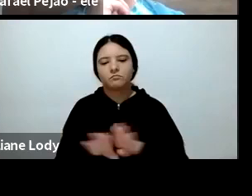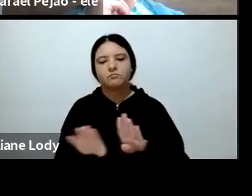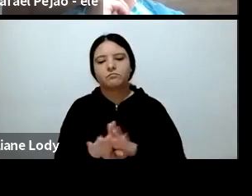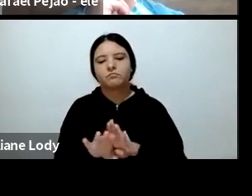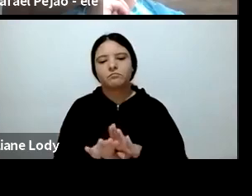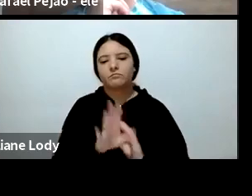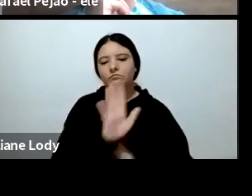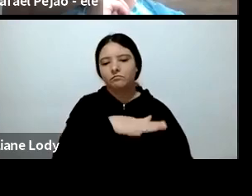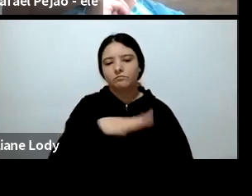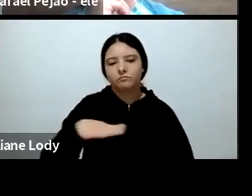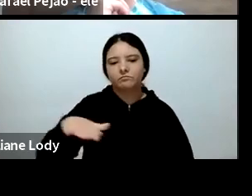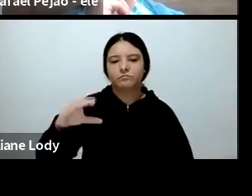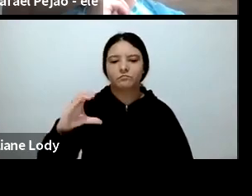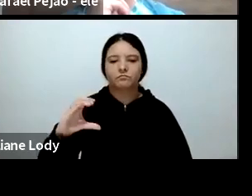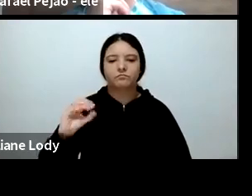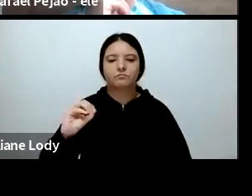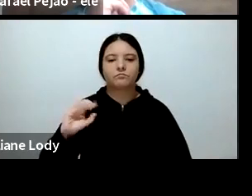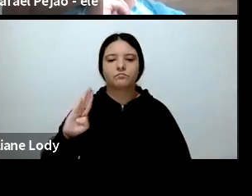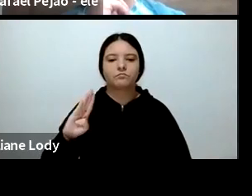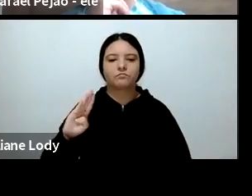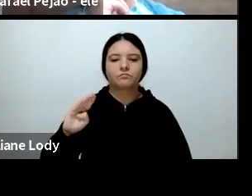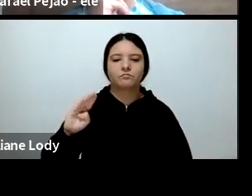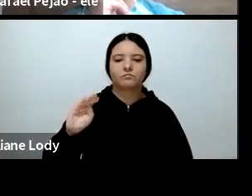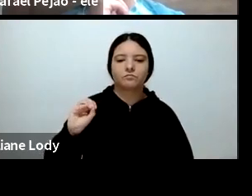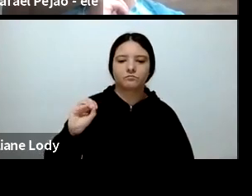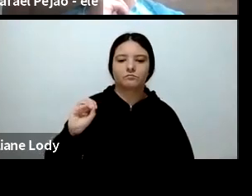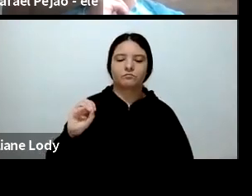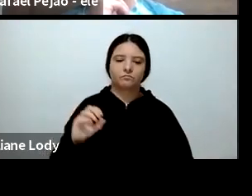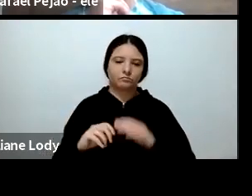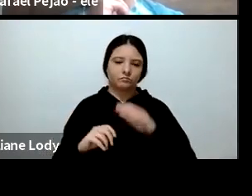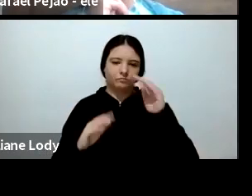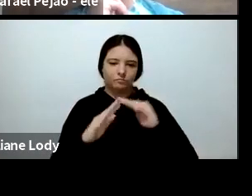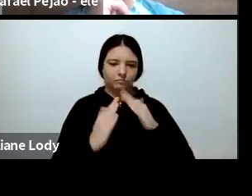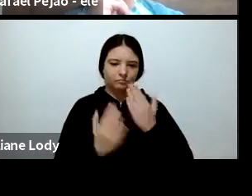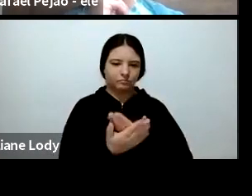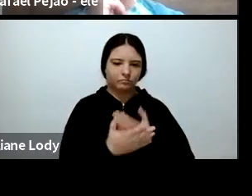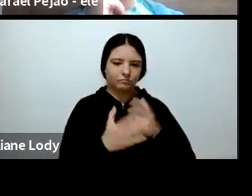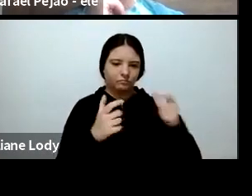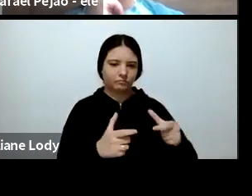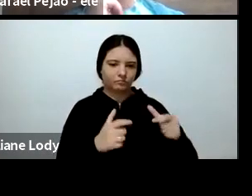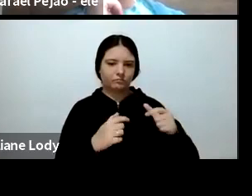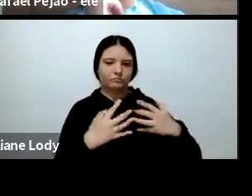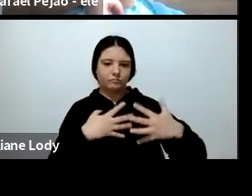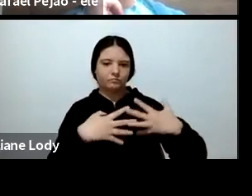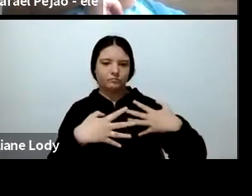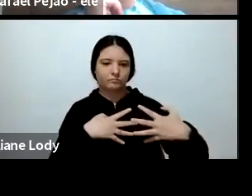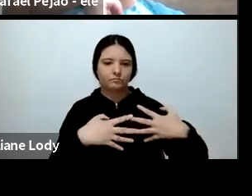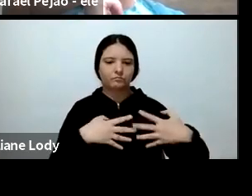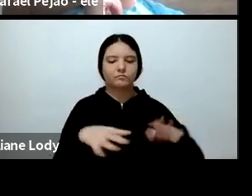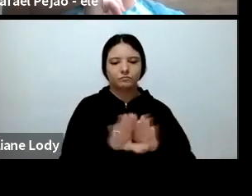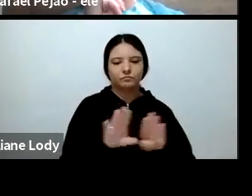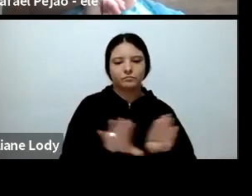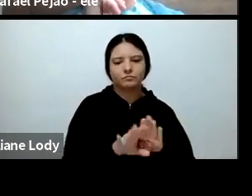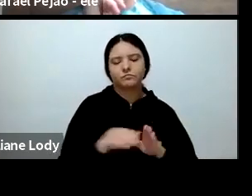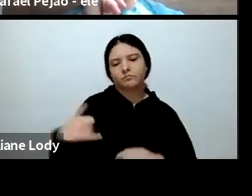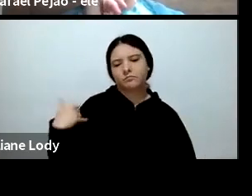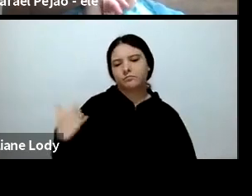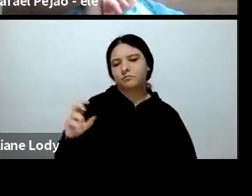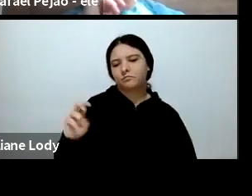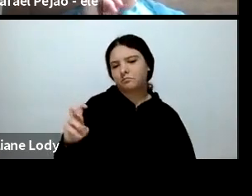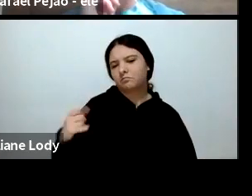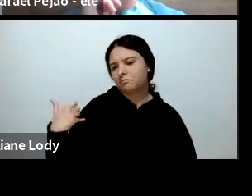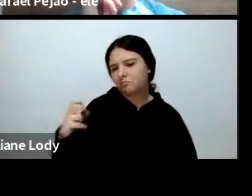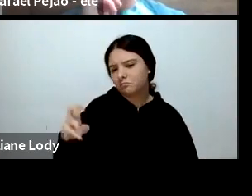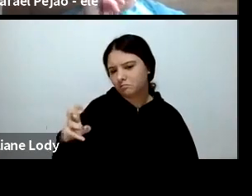crianças do Congo, muitas, uma escola do Brás. E são crianças EMEI, né, 5 a 6 anos, ela falou, o que eu vou